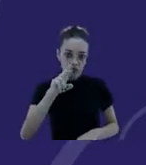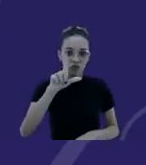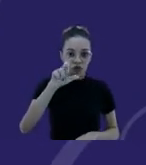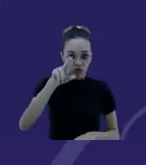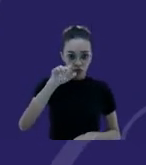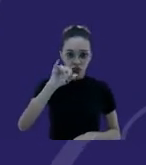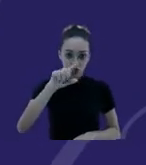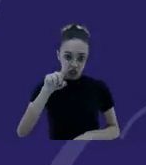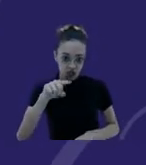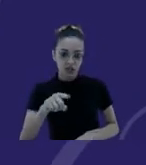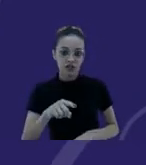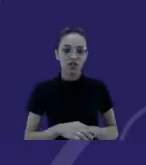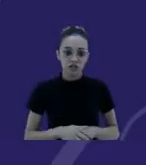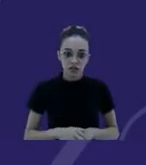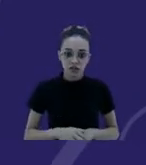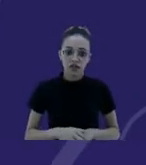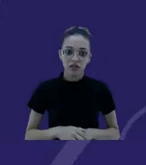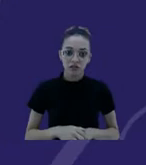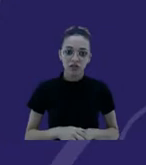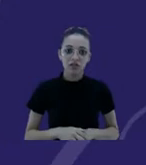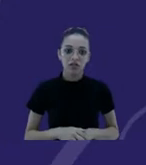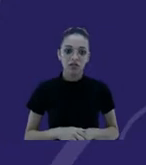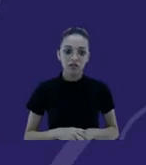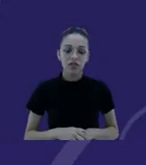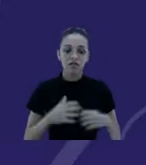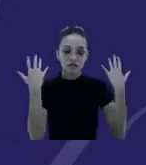Abel Luiz, né, Zelão,